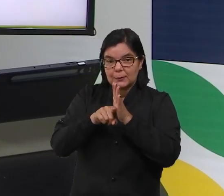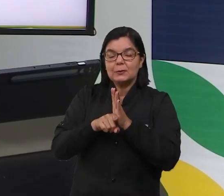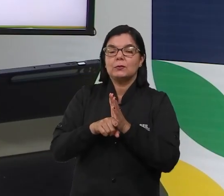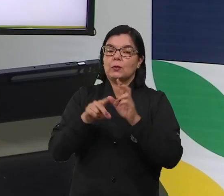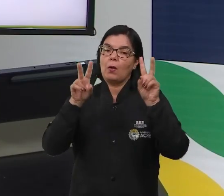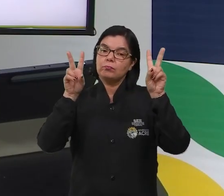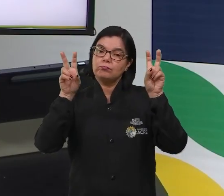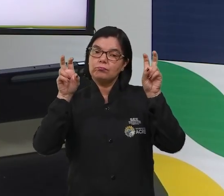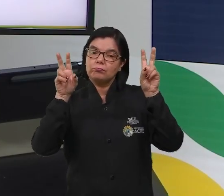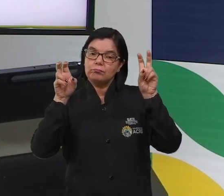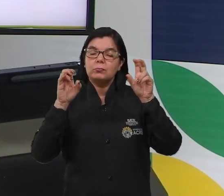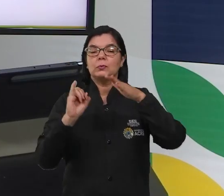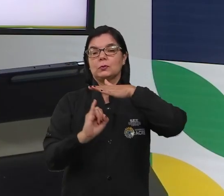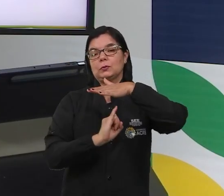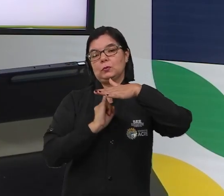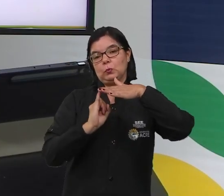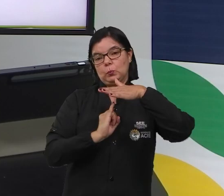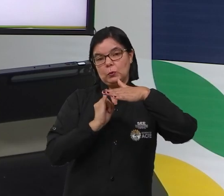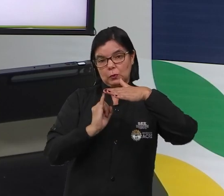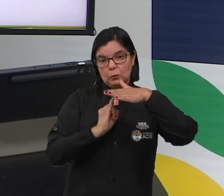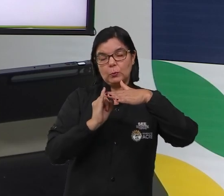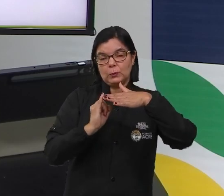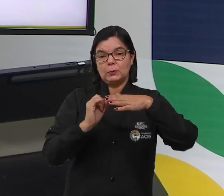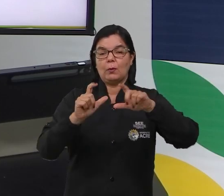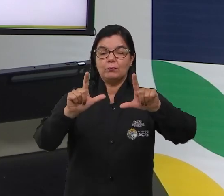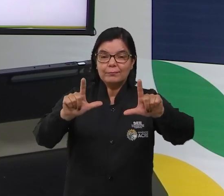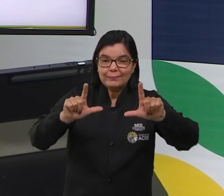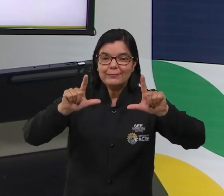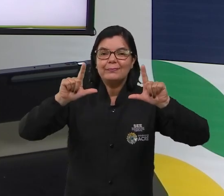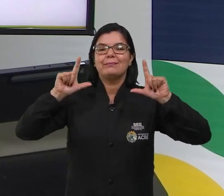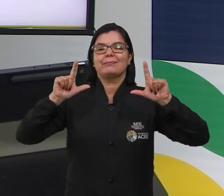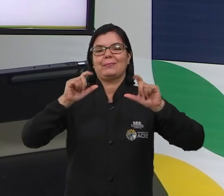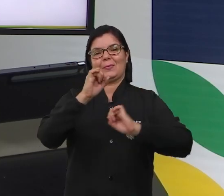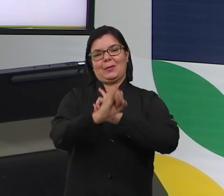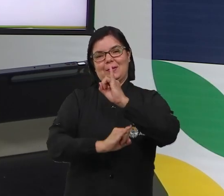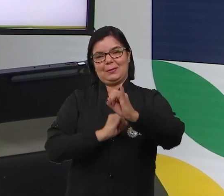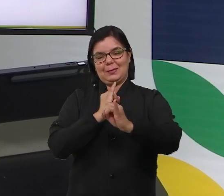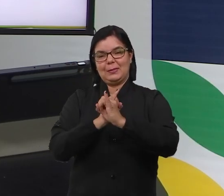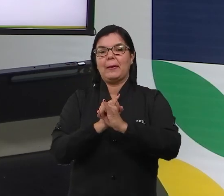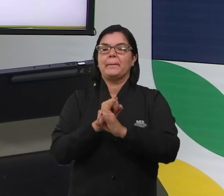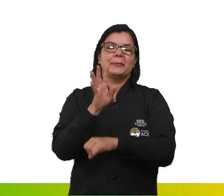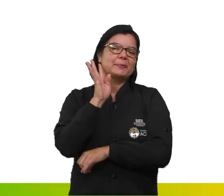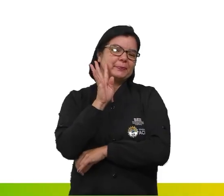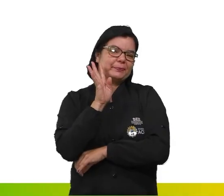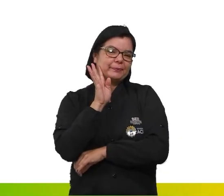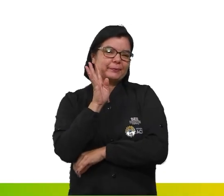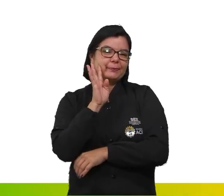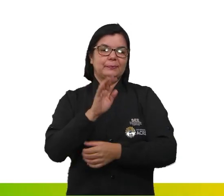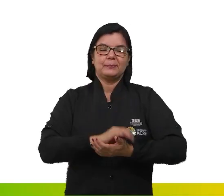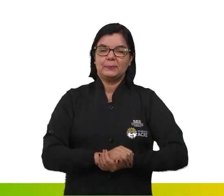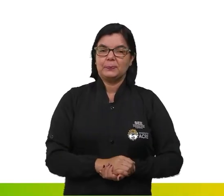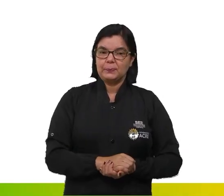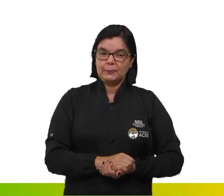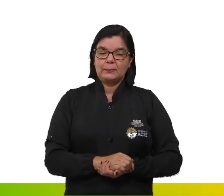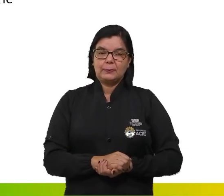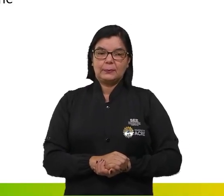de medidas informais relativamente aos memes da internet. São bem interessantes. Pois bem,